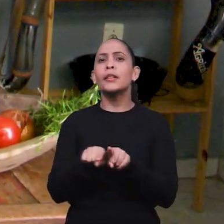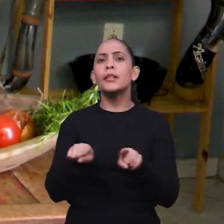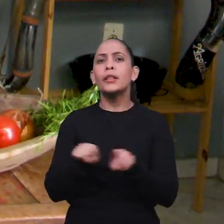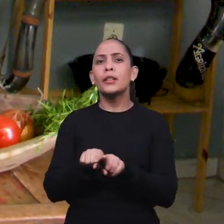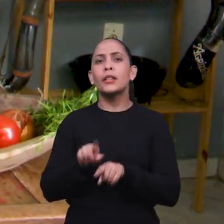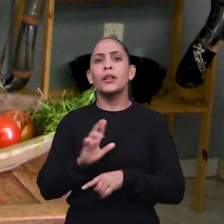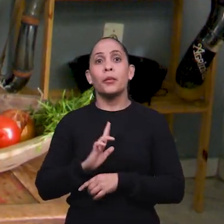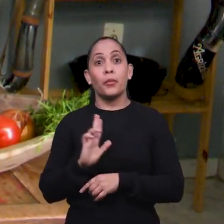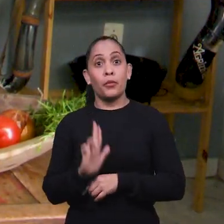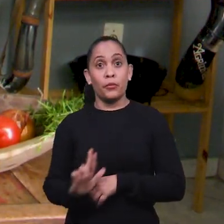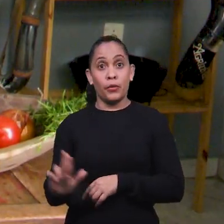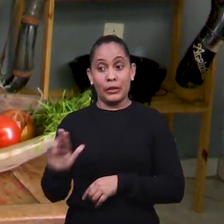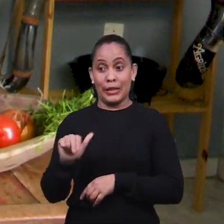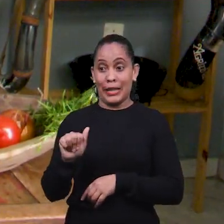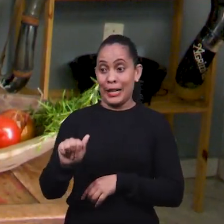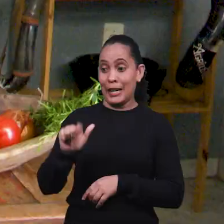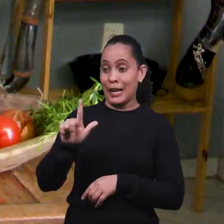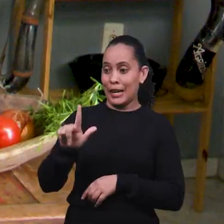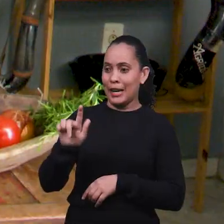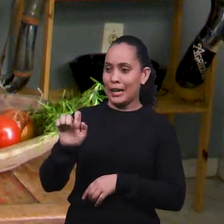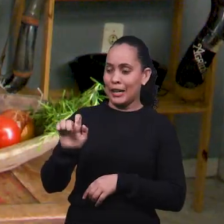o tomilho. Tomilho não.